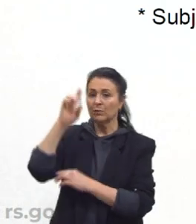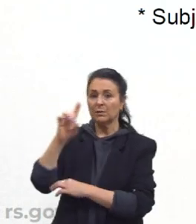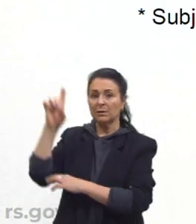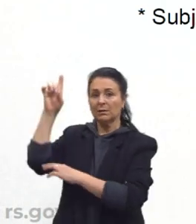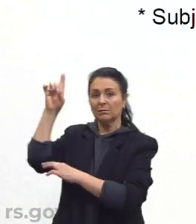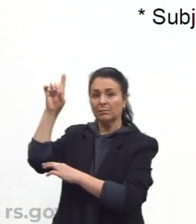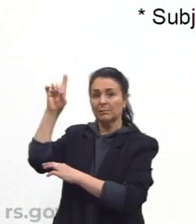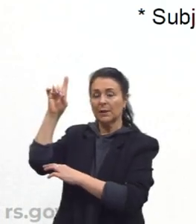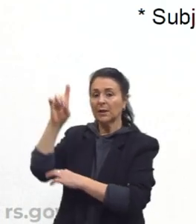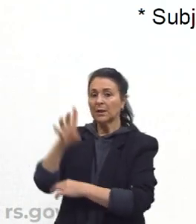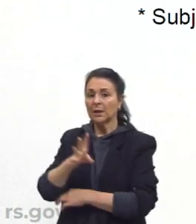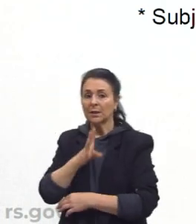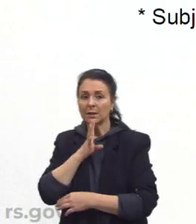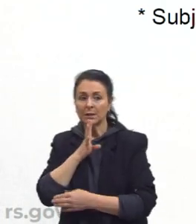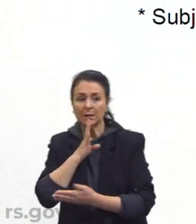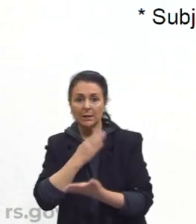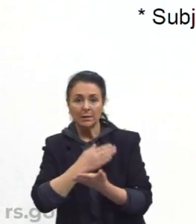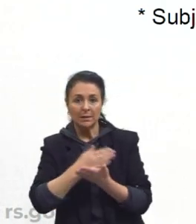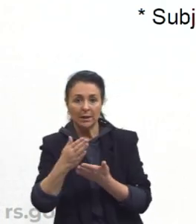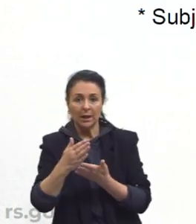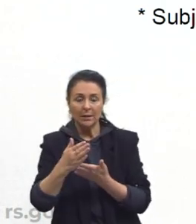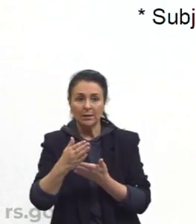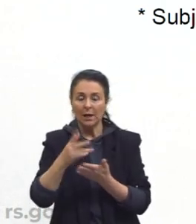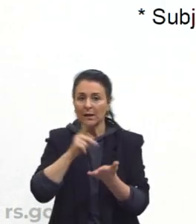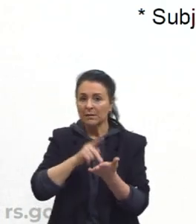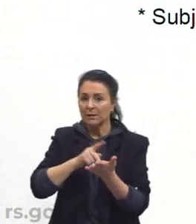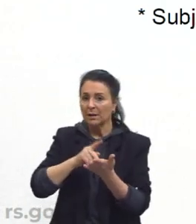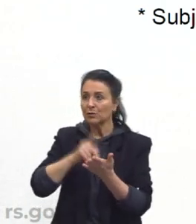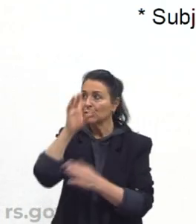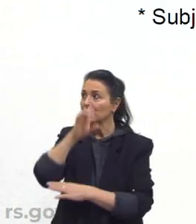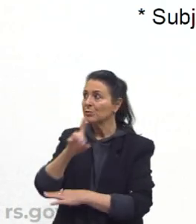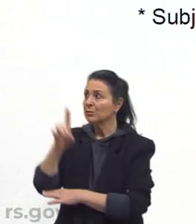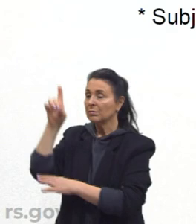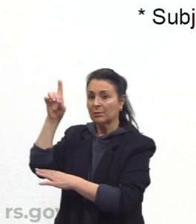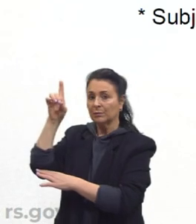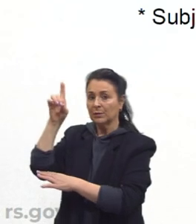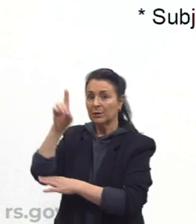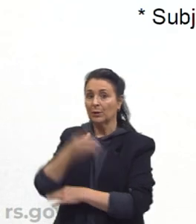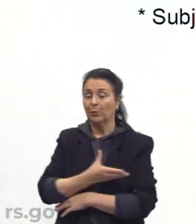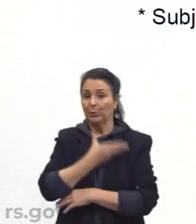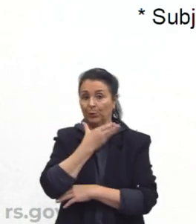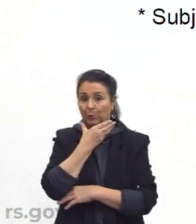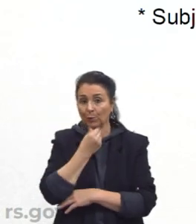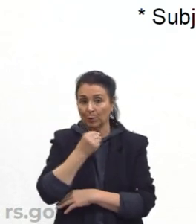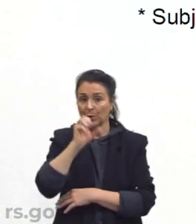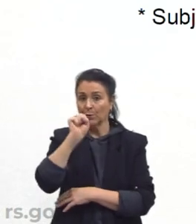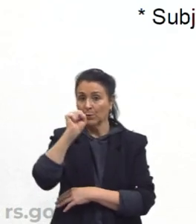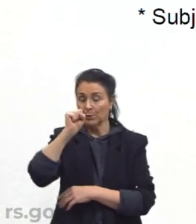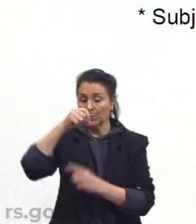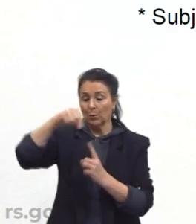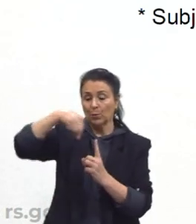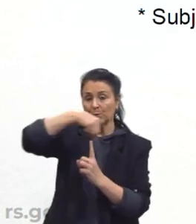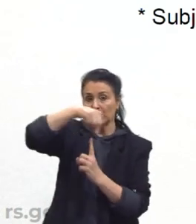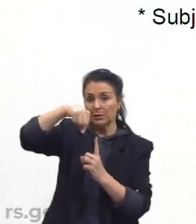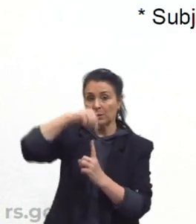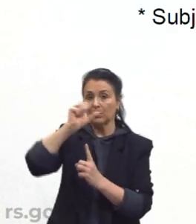as verdades divinas que estão presente em Deus tem um Praça Santo Agostinho a verdade está em Deus as verdades